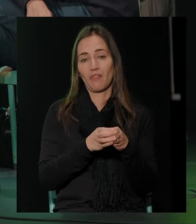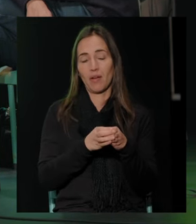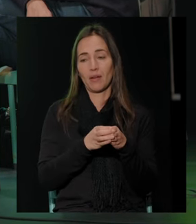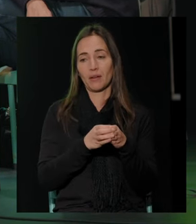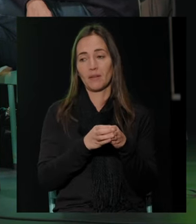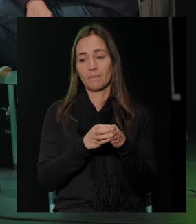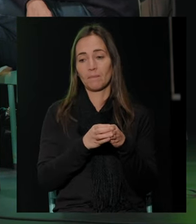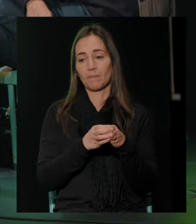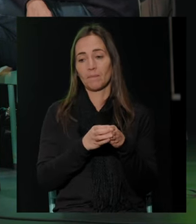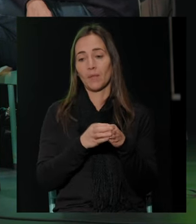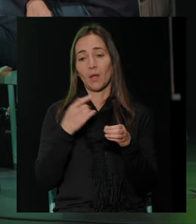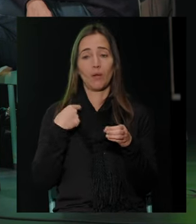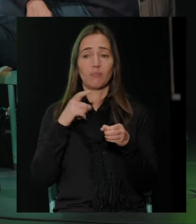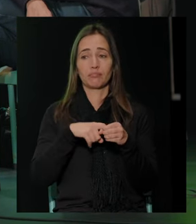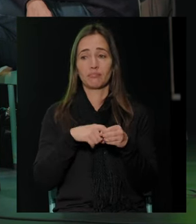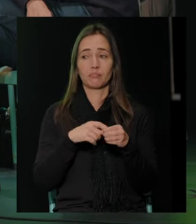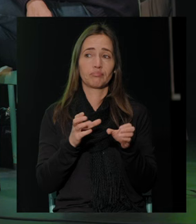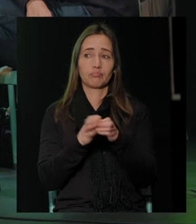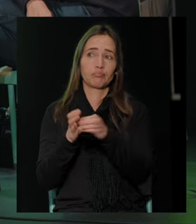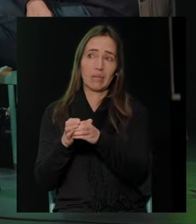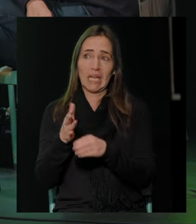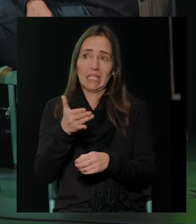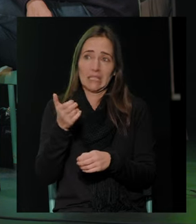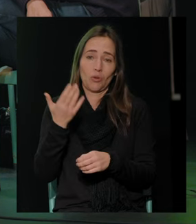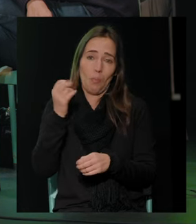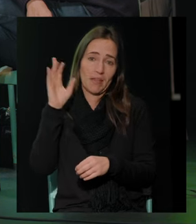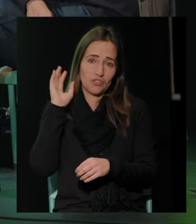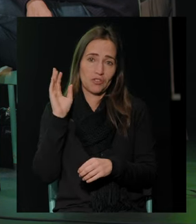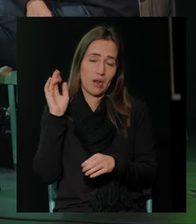sou cooperante, não sei, numas 15, ou se calhar mais do que isso até.